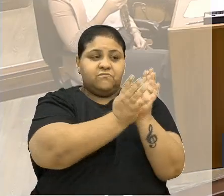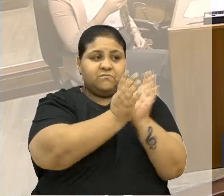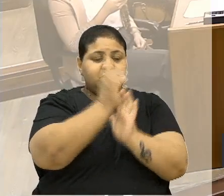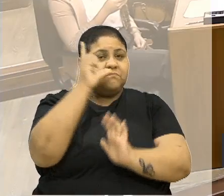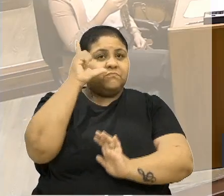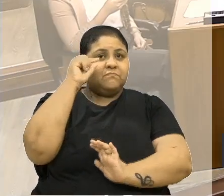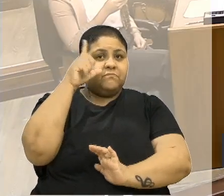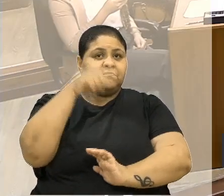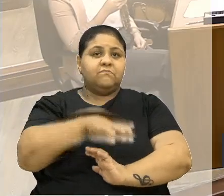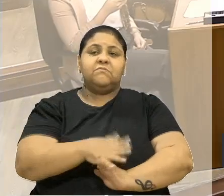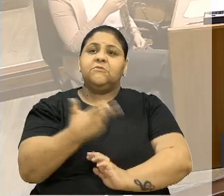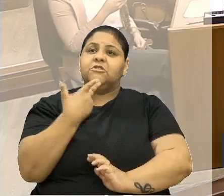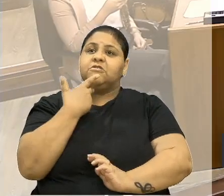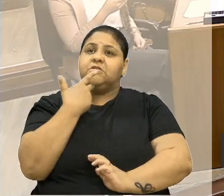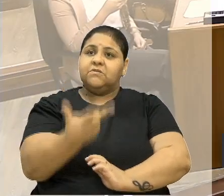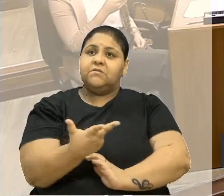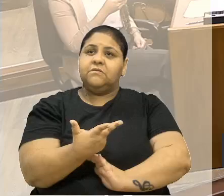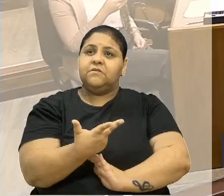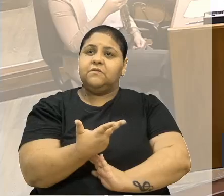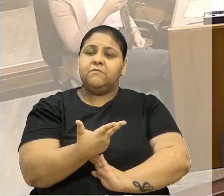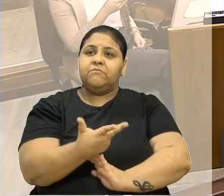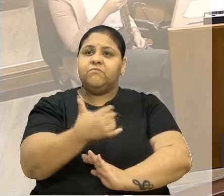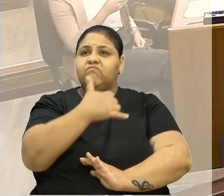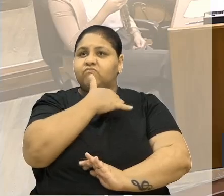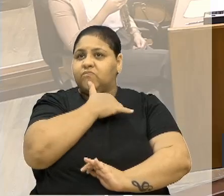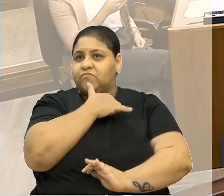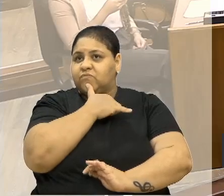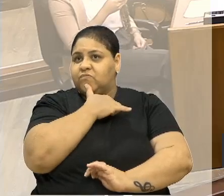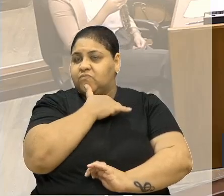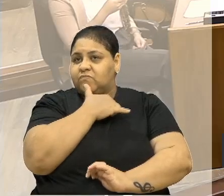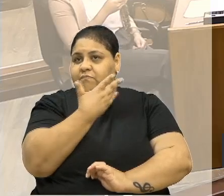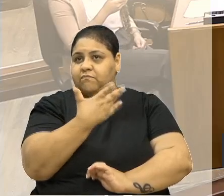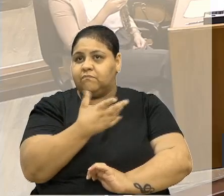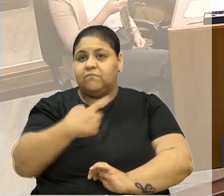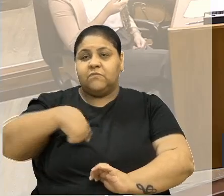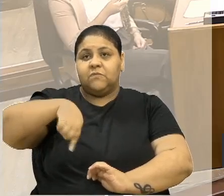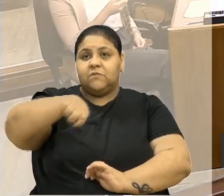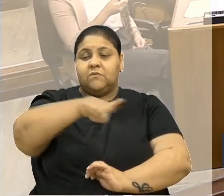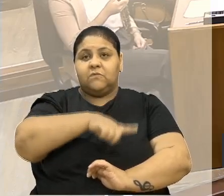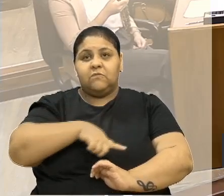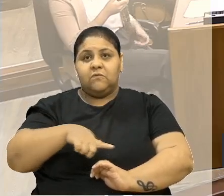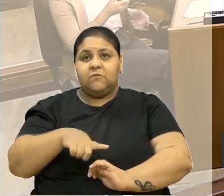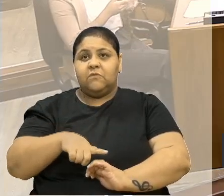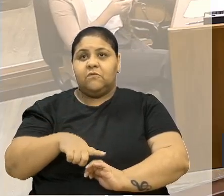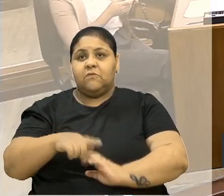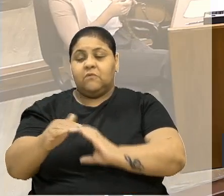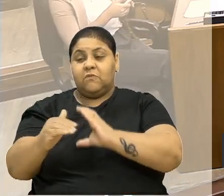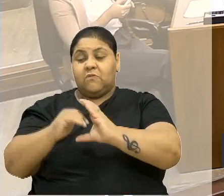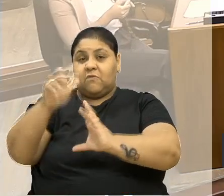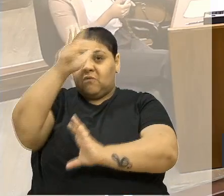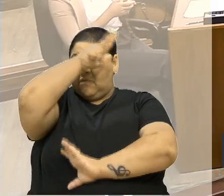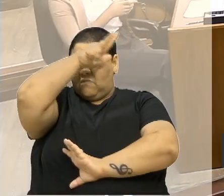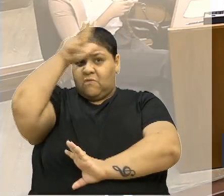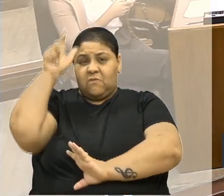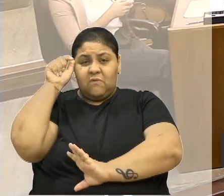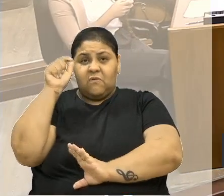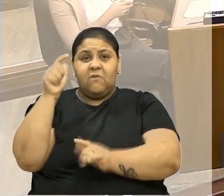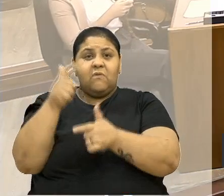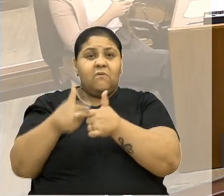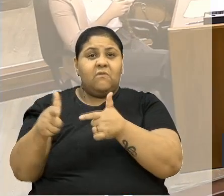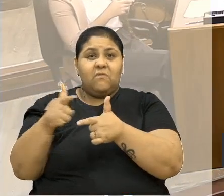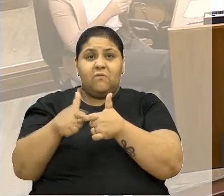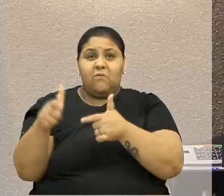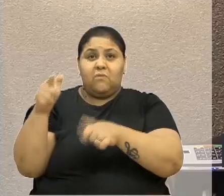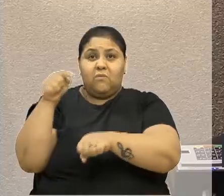Schalco e dizer que, infelizmente, né, a gente acabou recebendo uma prefeitura muito analógica num tempo em